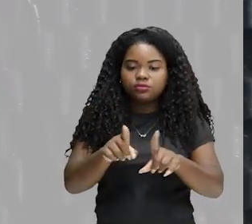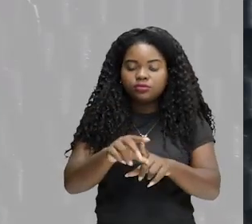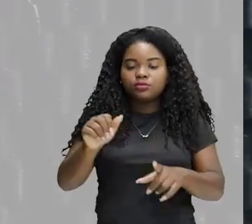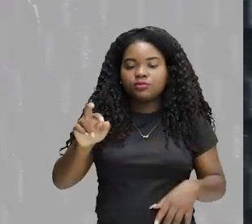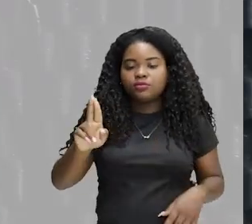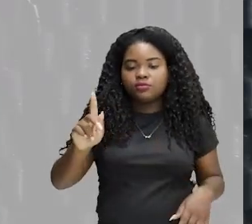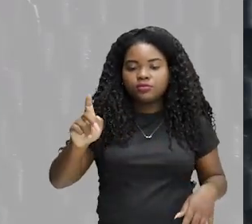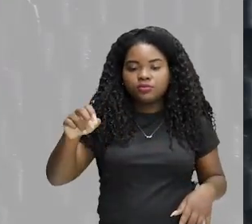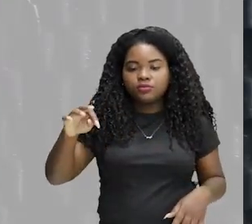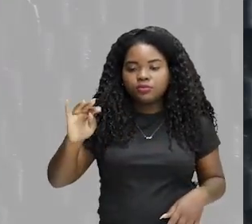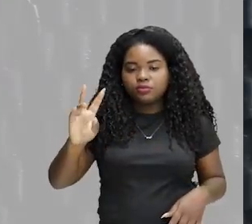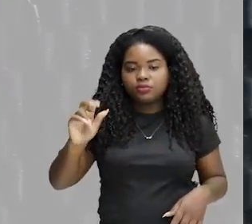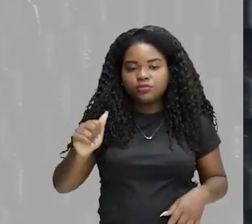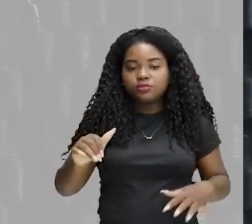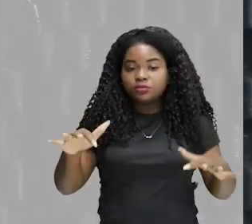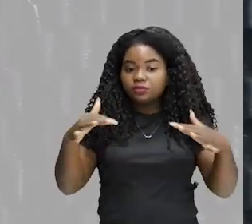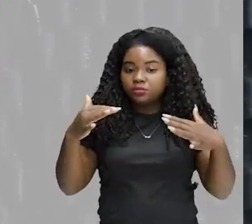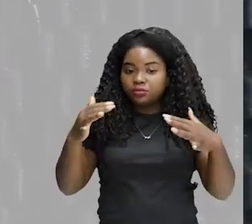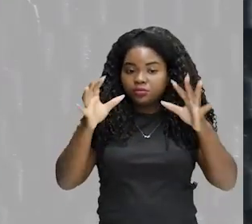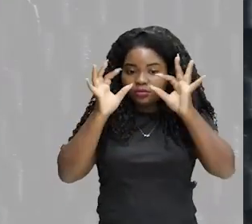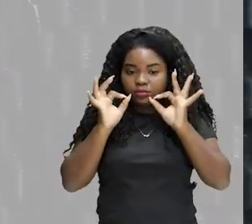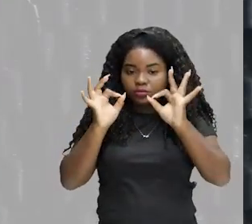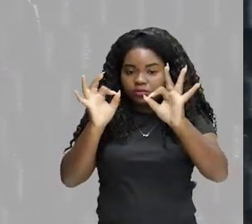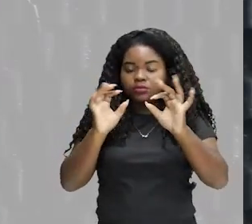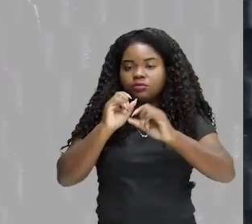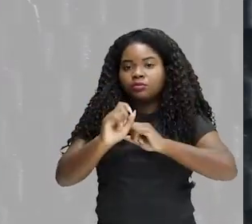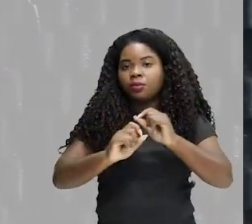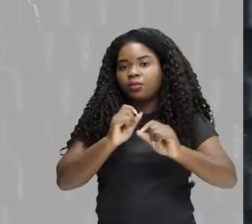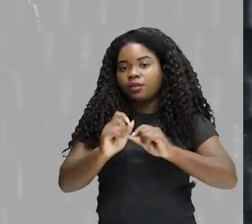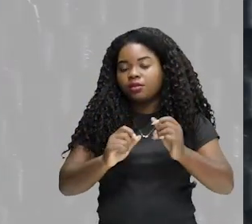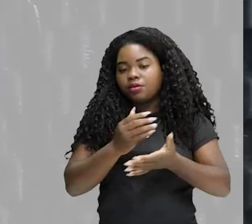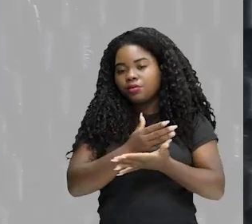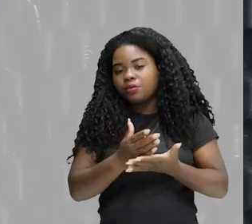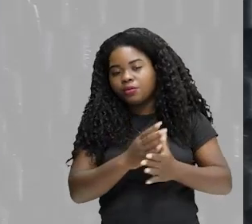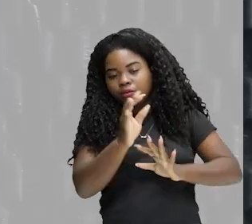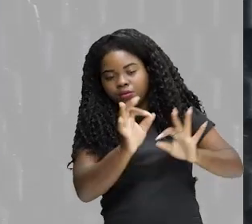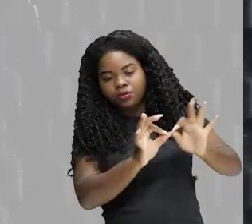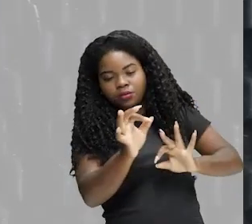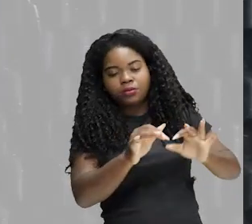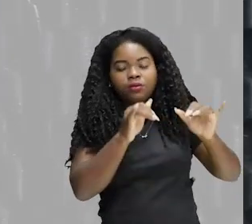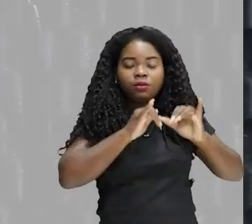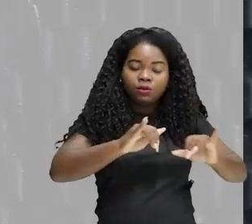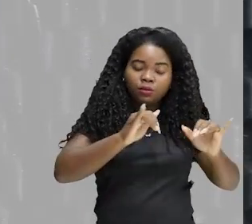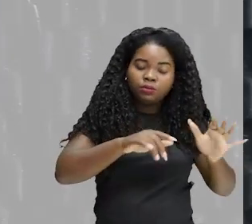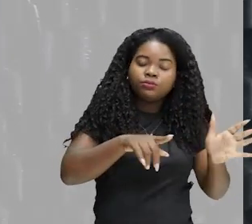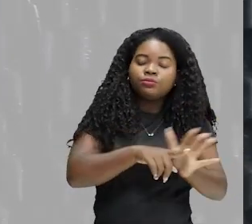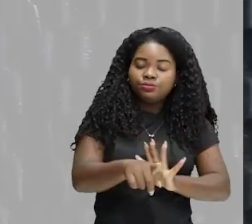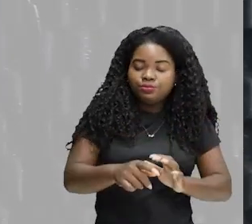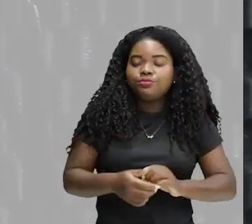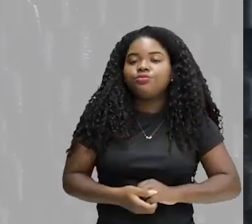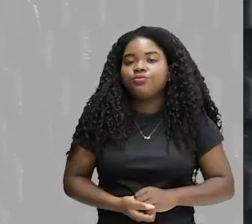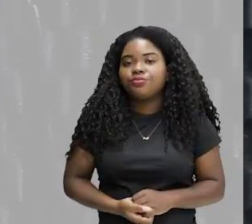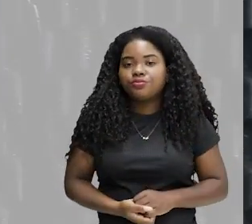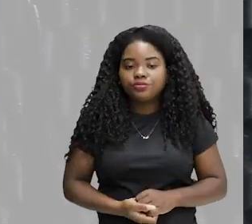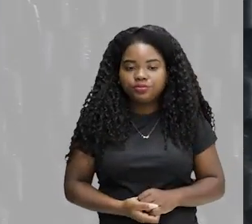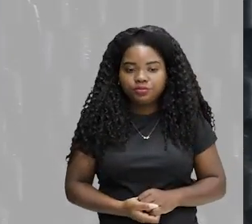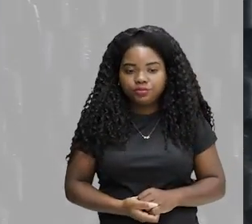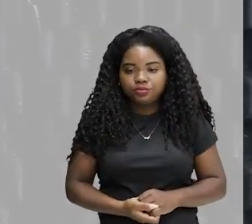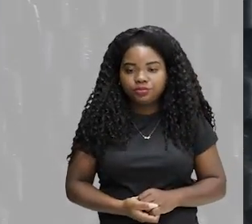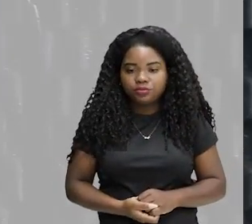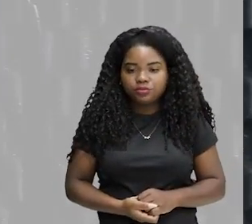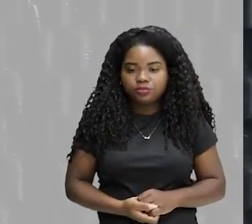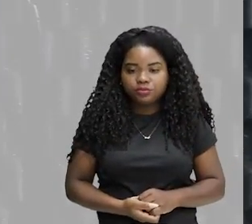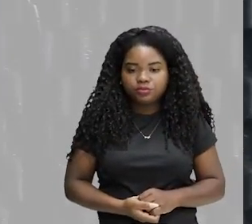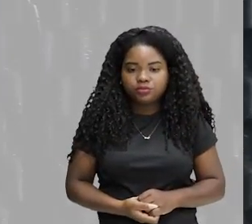Então, chama a tua atenção, tá? Para que a gente já comece a separar as informações essenciais do enunciado da